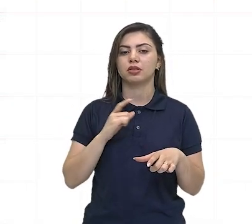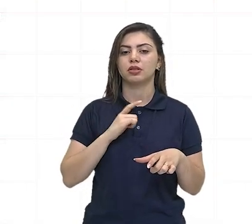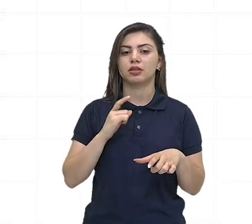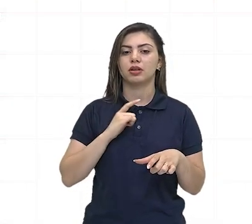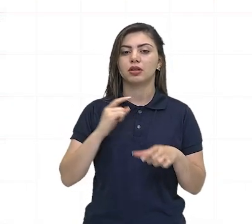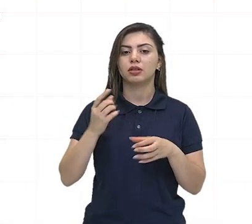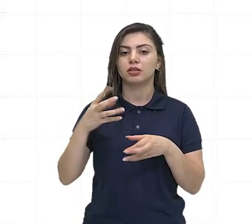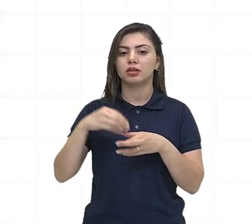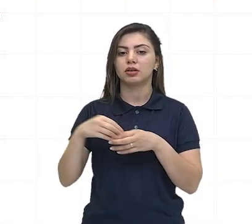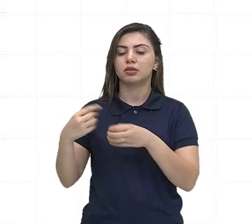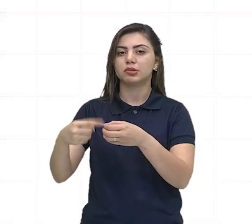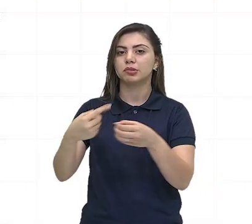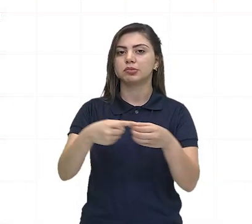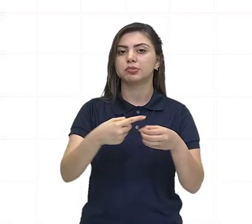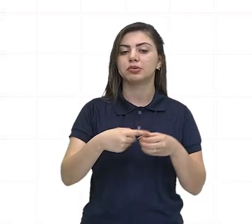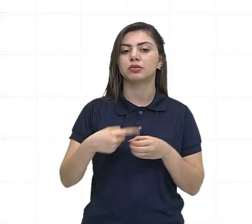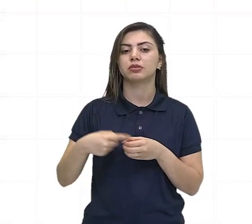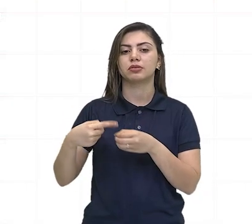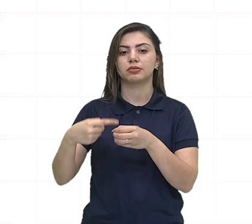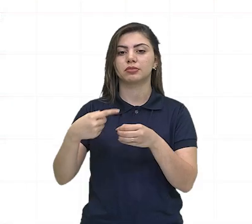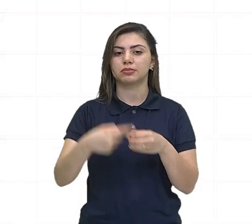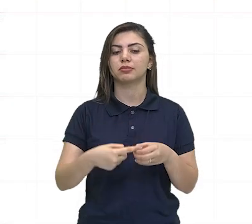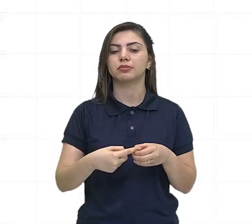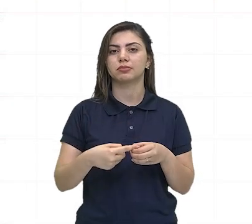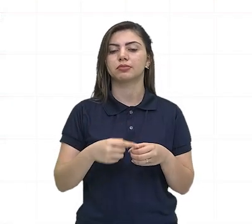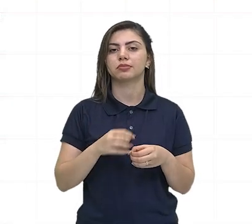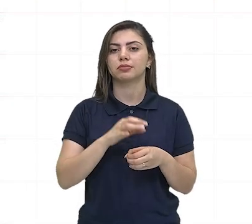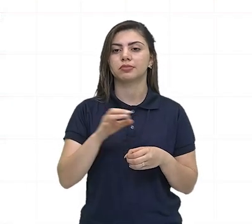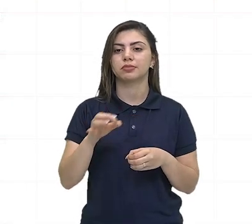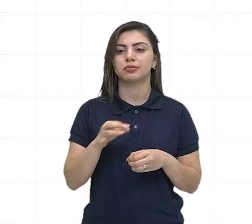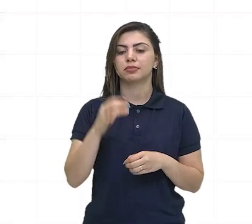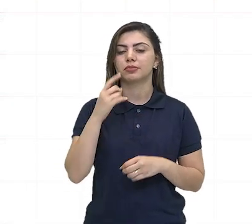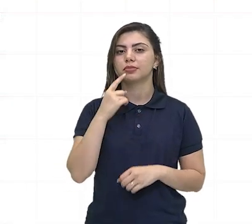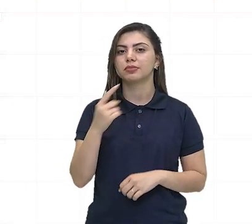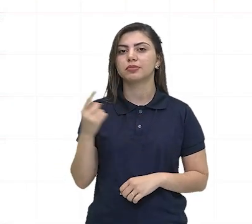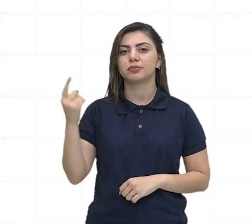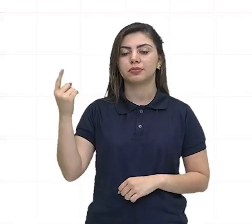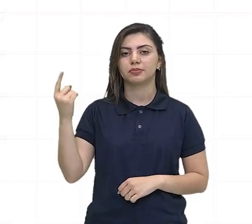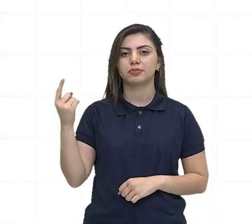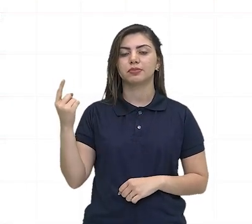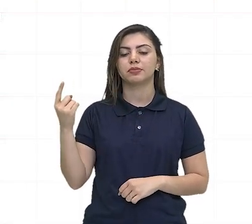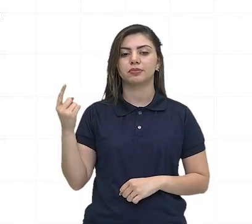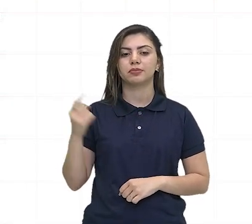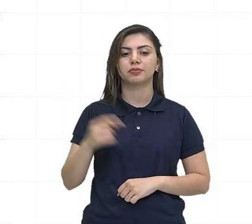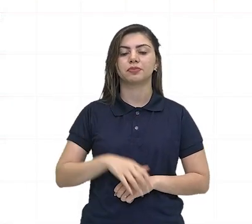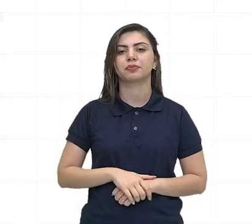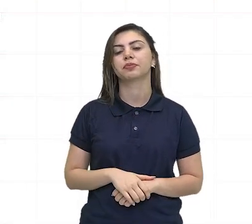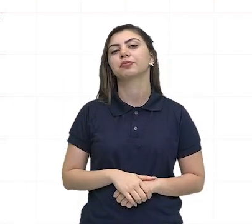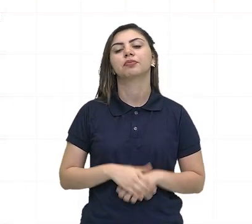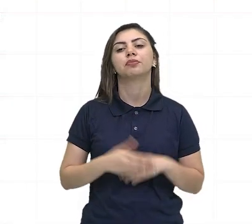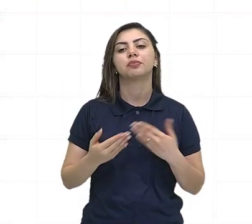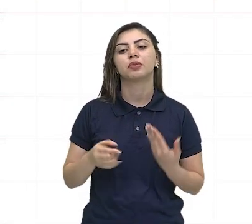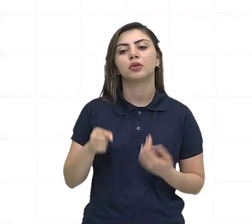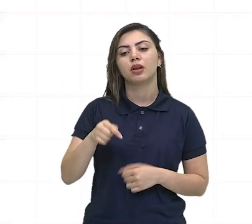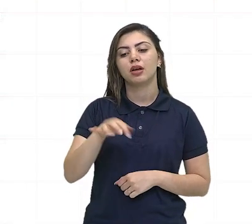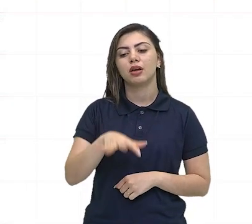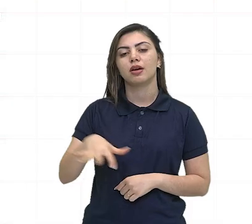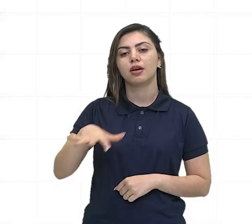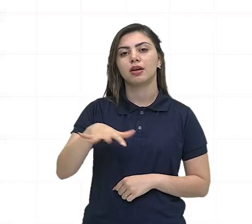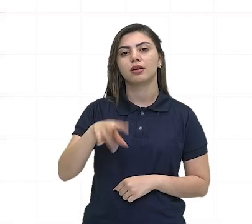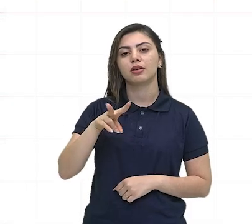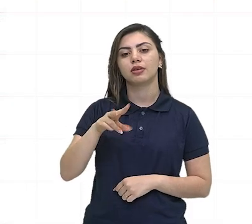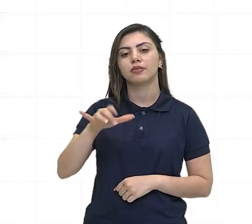são unidades administrativas que fazem parte dos municípios. E uma vila, ela